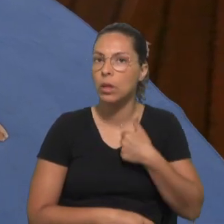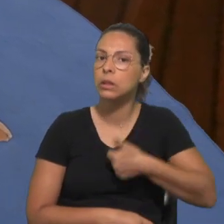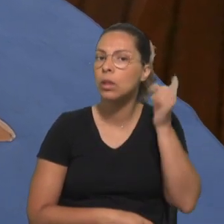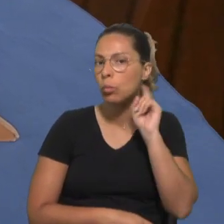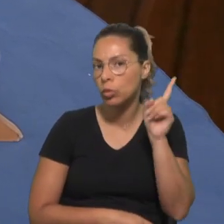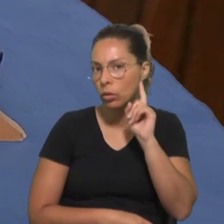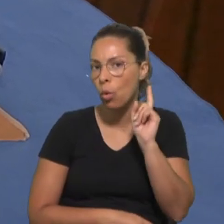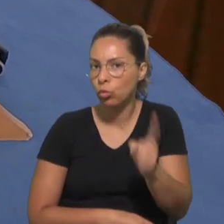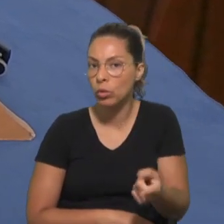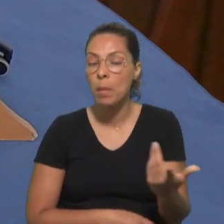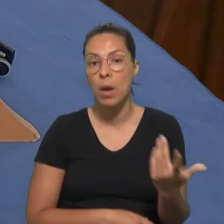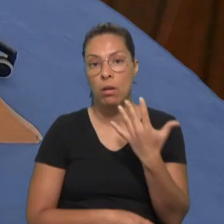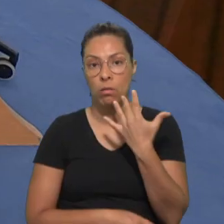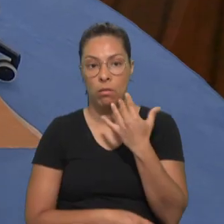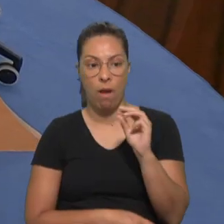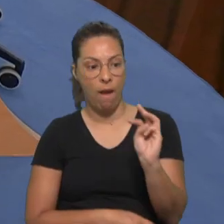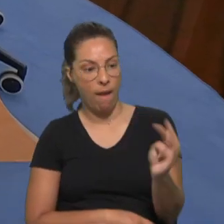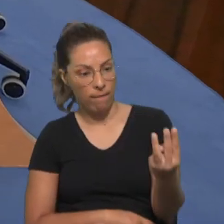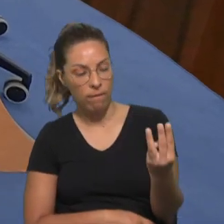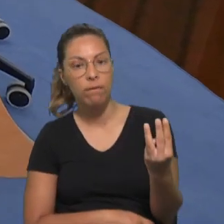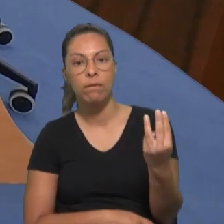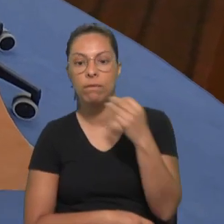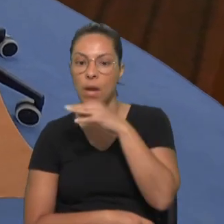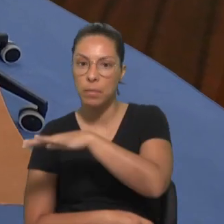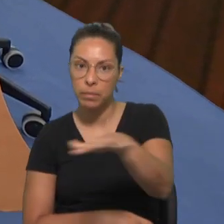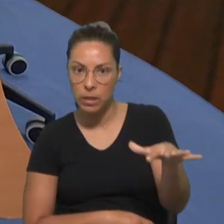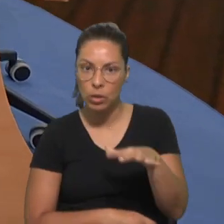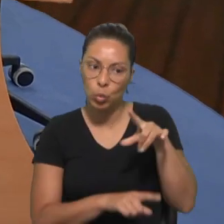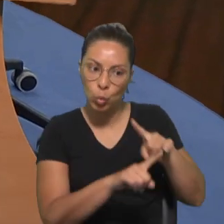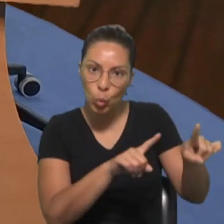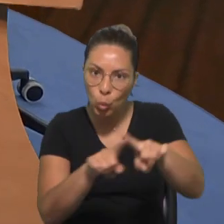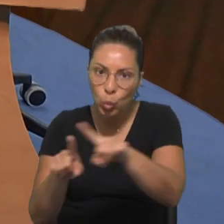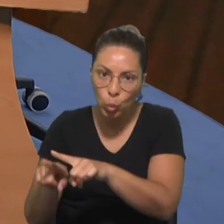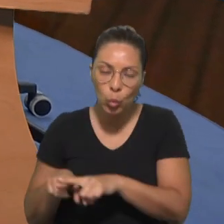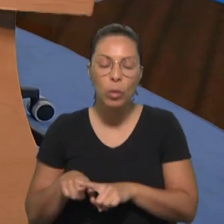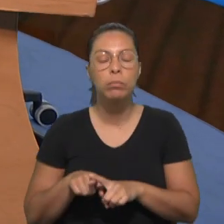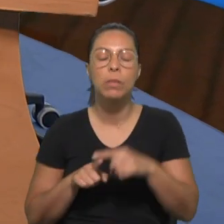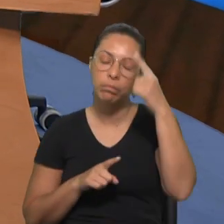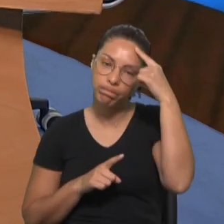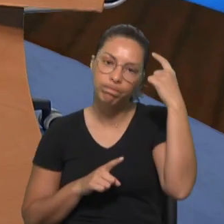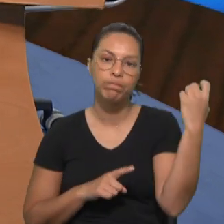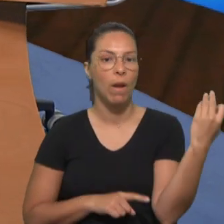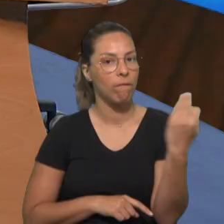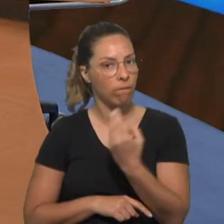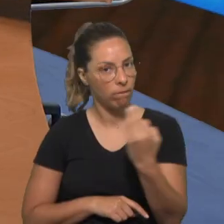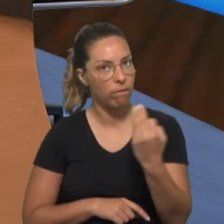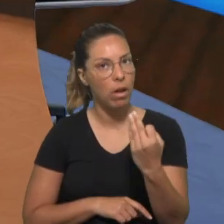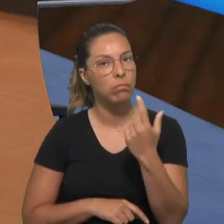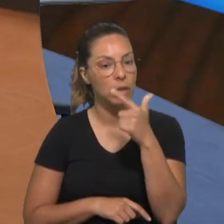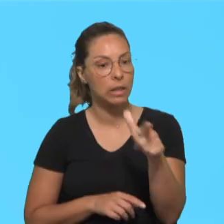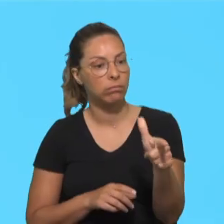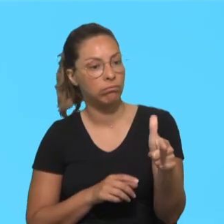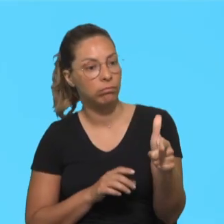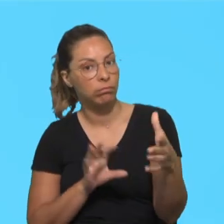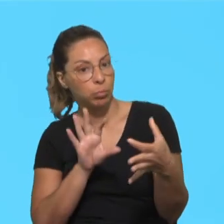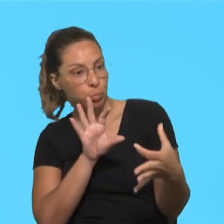Ao juntarmos as 3 famílias de etapas, de gerações diferentes, também percebermos e dar a perceber àqueles casais que estarão presentes e